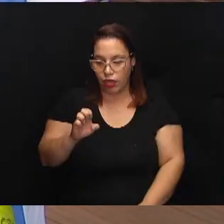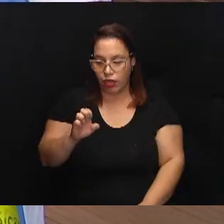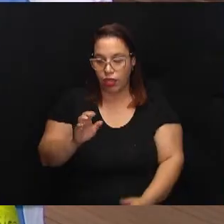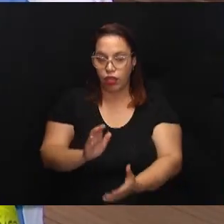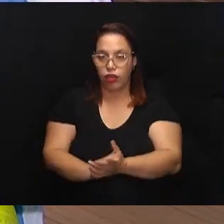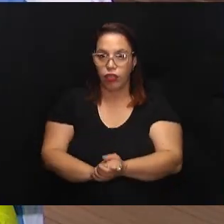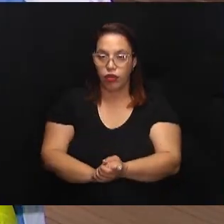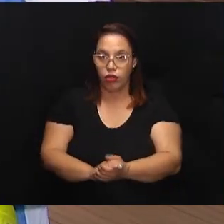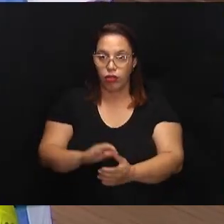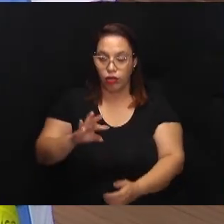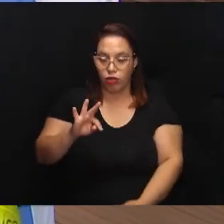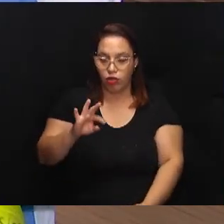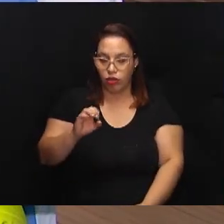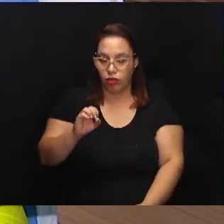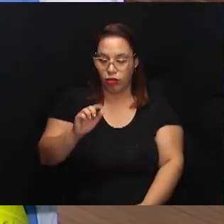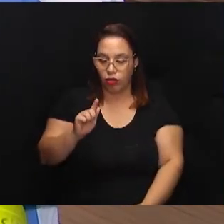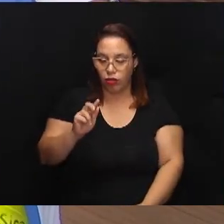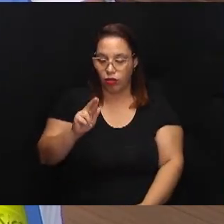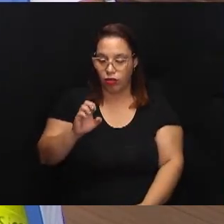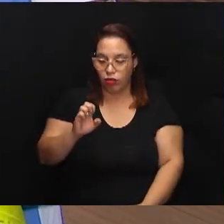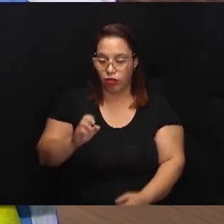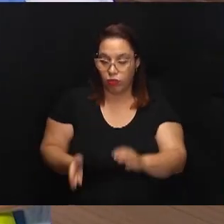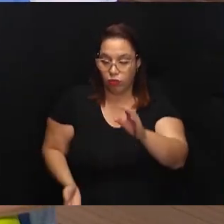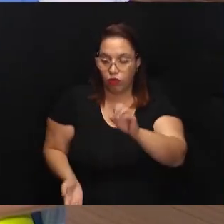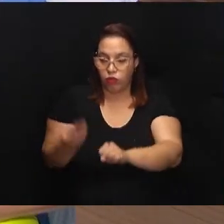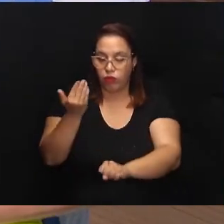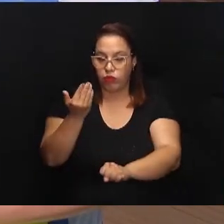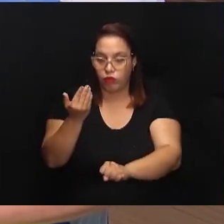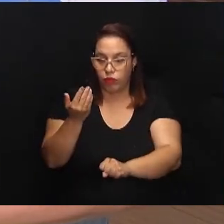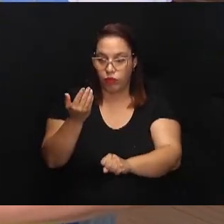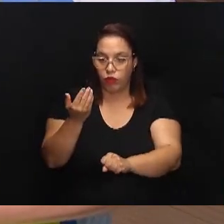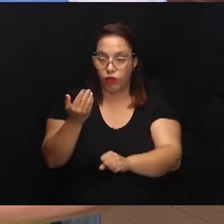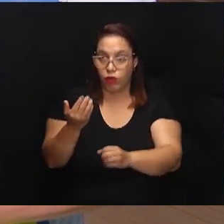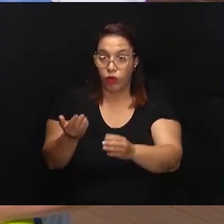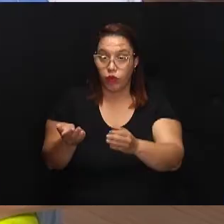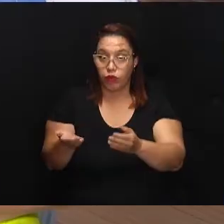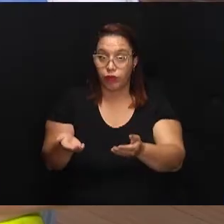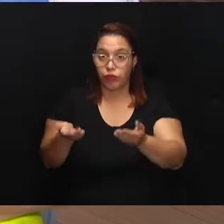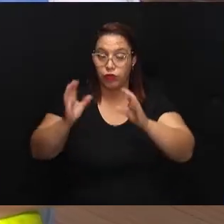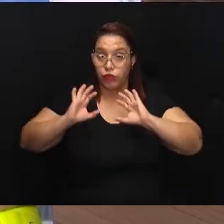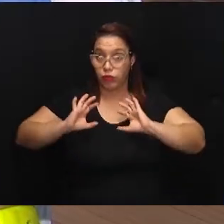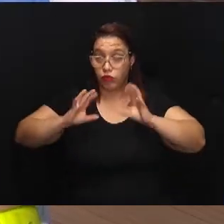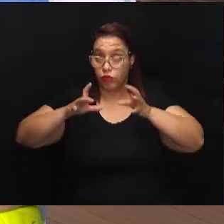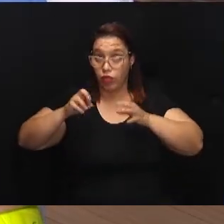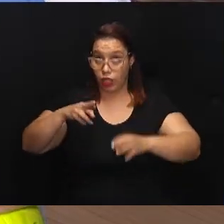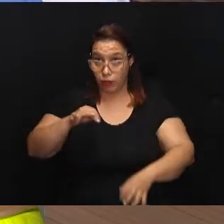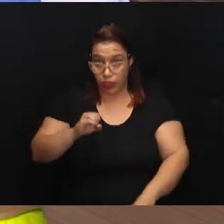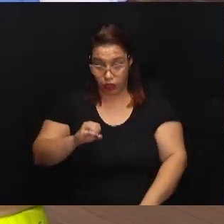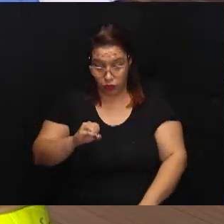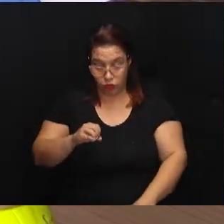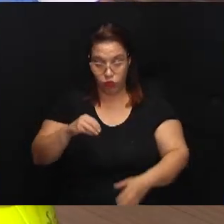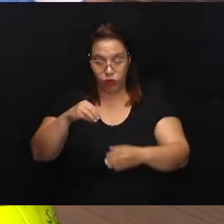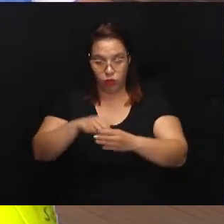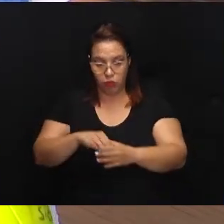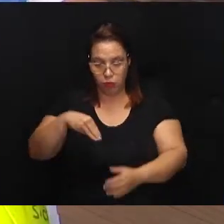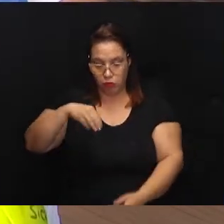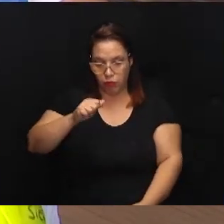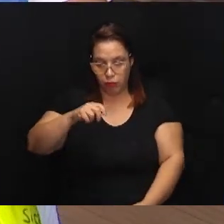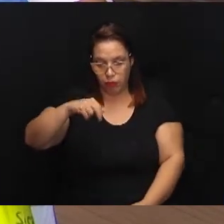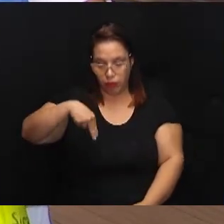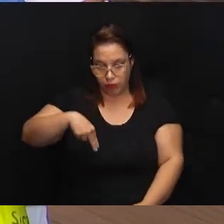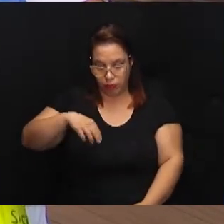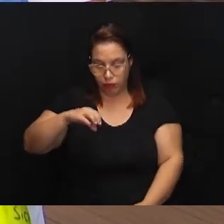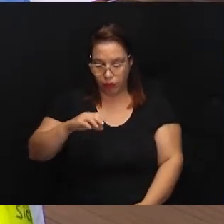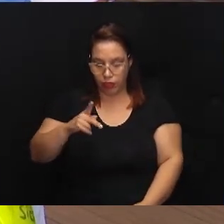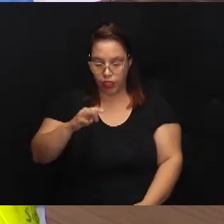destrinchar o toque para o levantamento, o toque para a recepção, dentro da manchete, a manchete para a